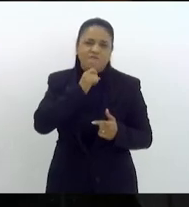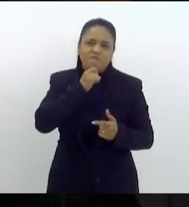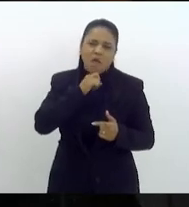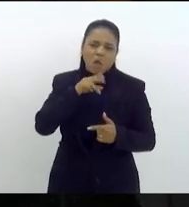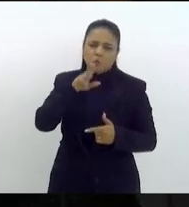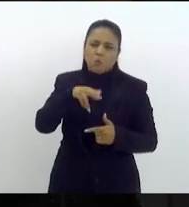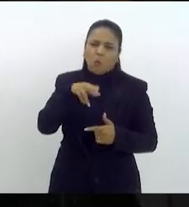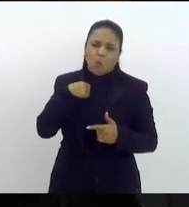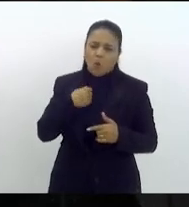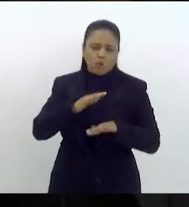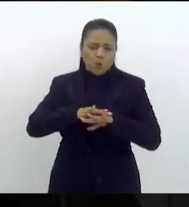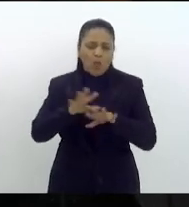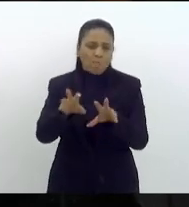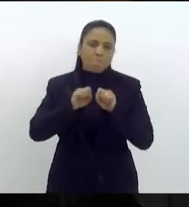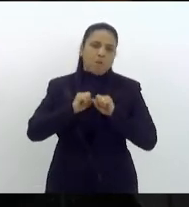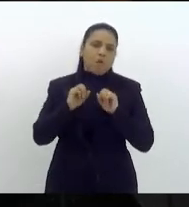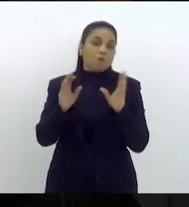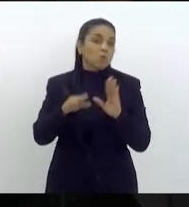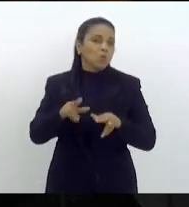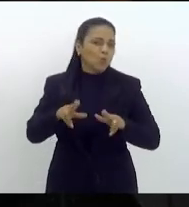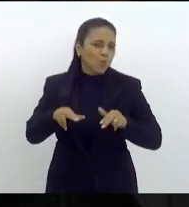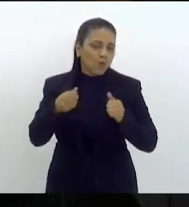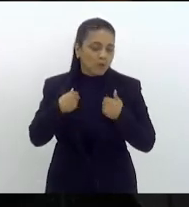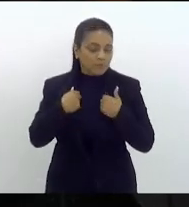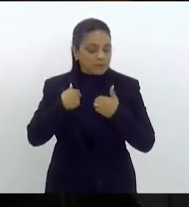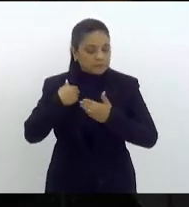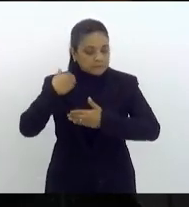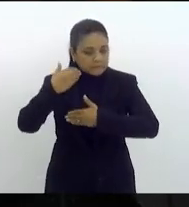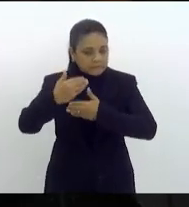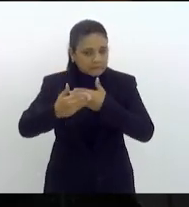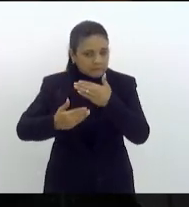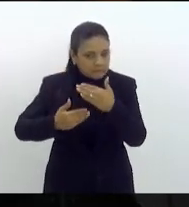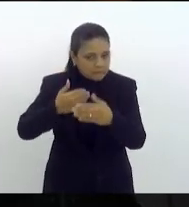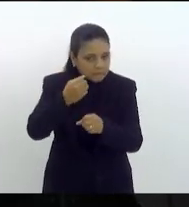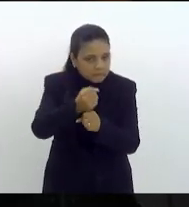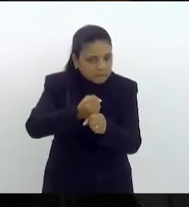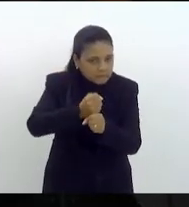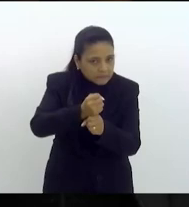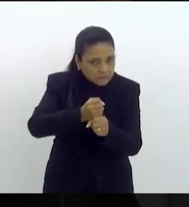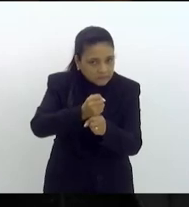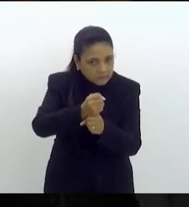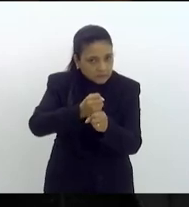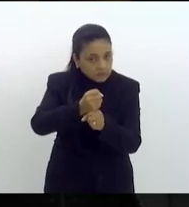doenças mas o tempo passará para todos